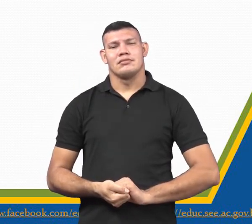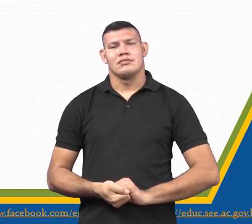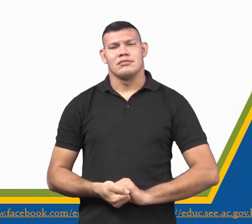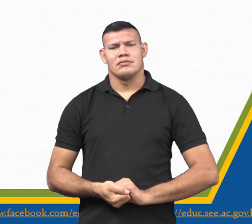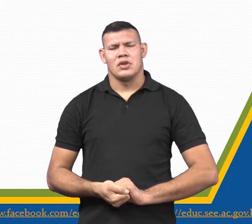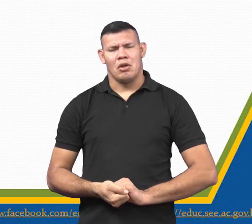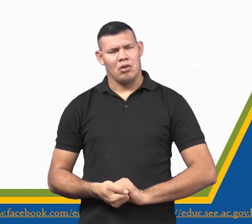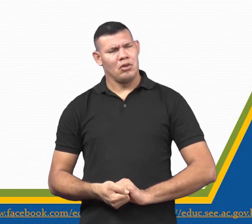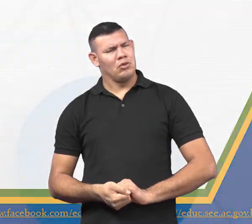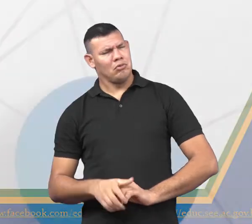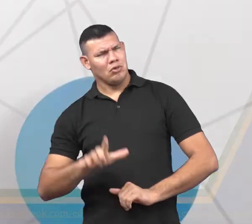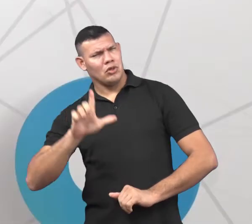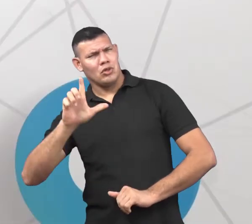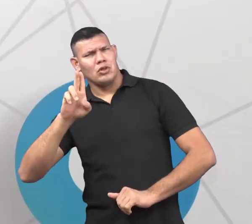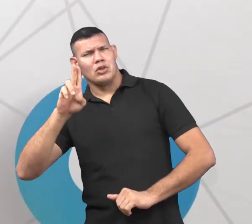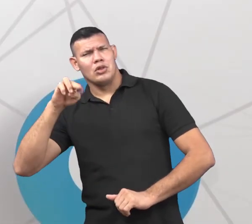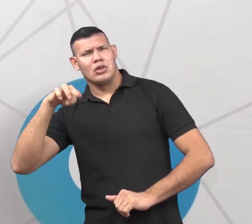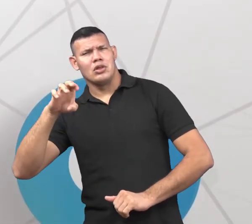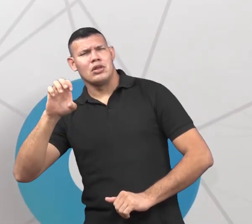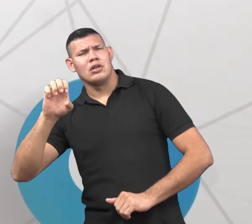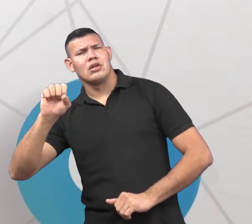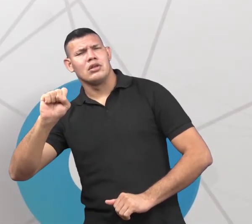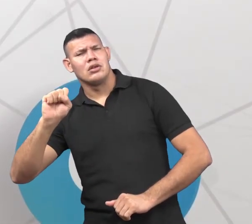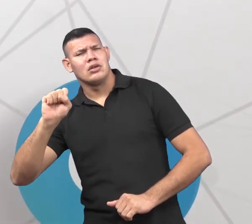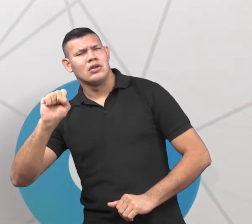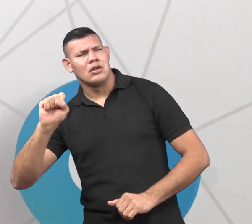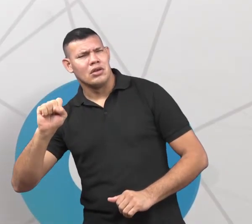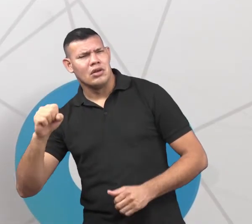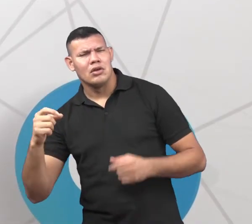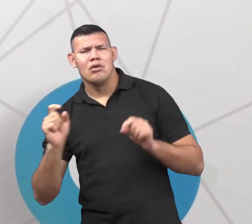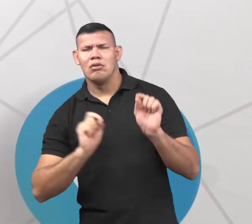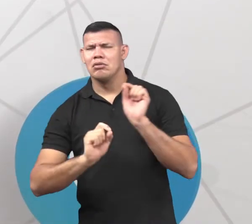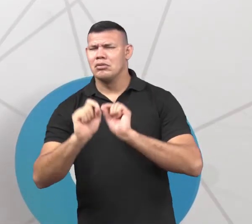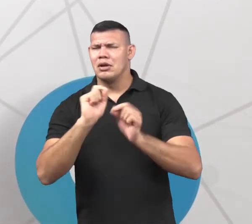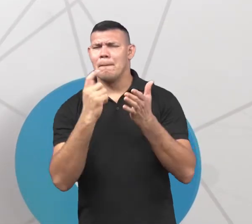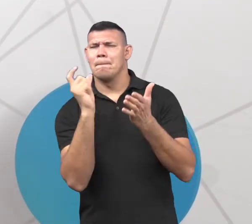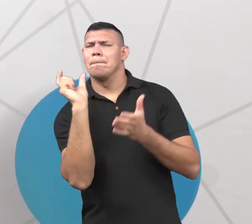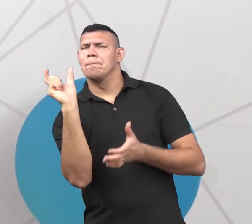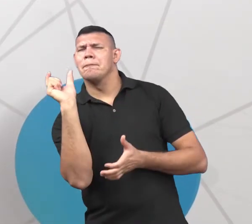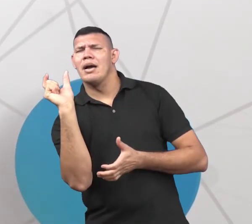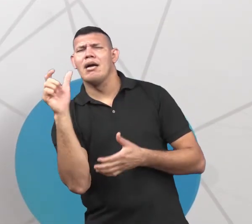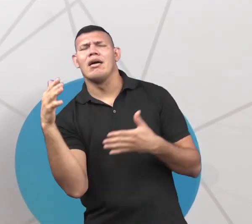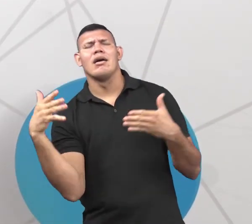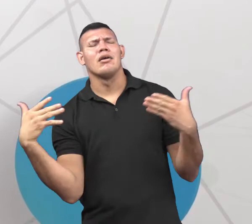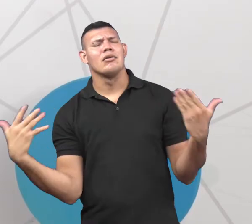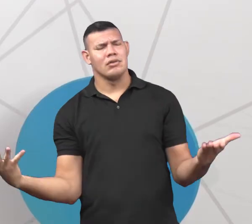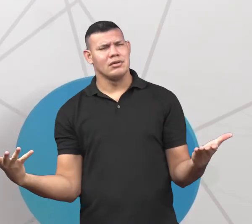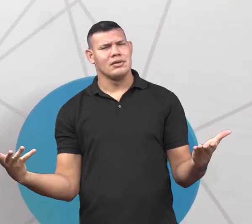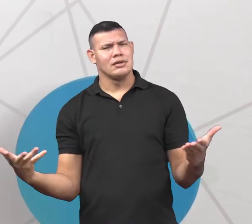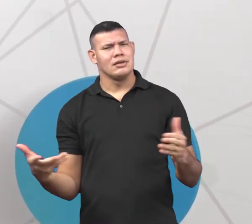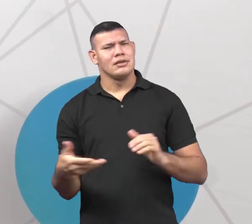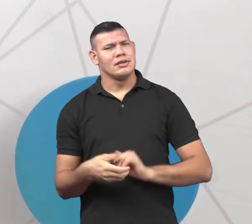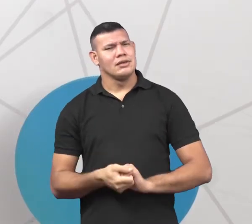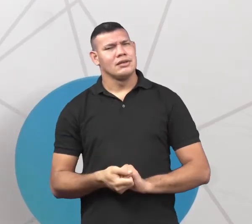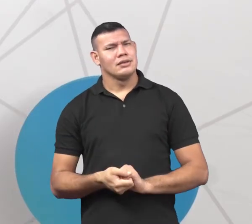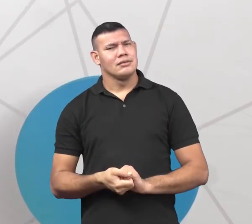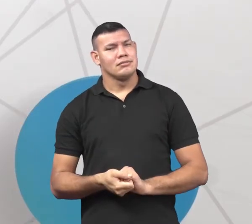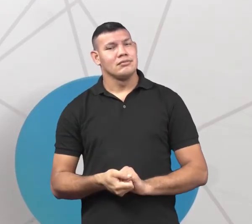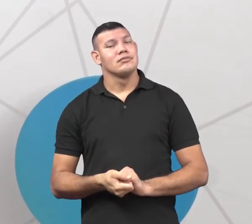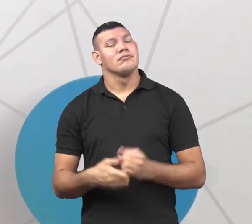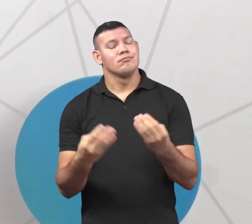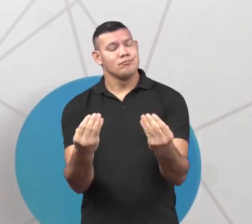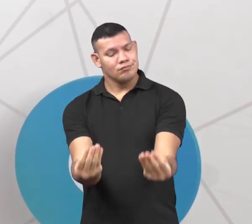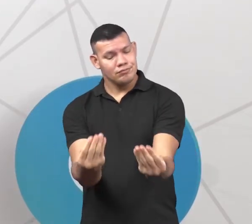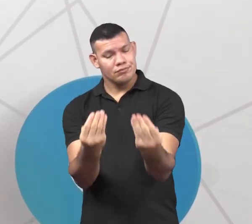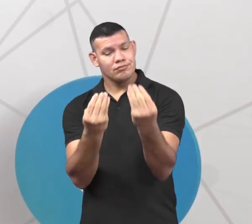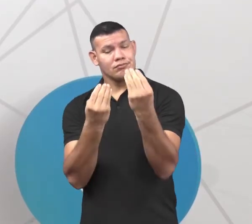que palavra é essa? Lunes? Ah, pessoal, essa é uma palavra bem conhecida para nós. É um famoso dia da semana, certo? Entreguem o